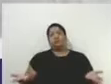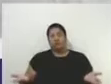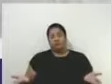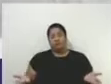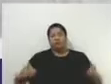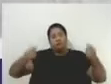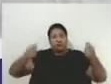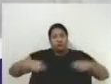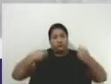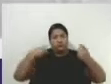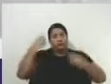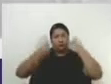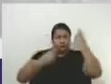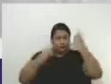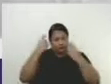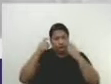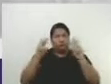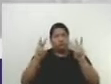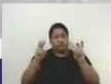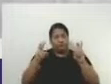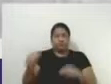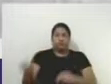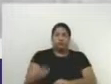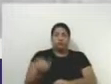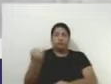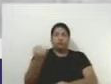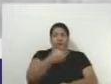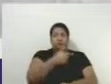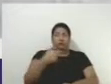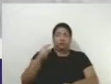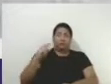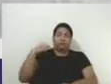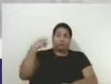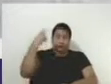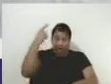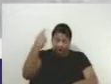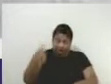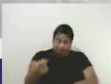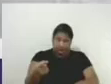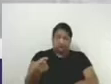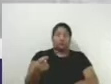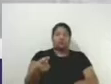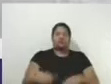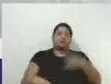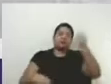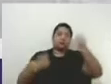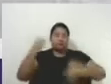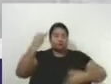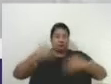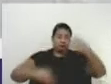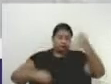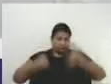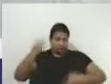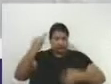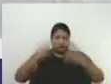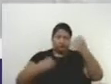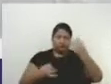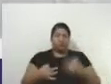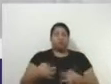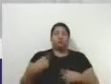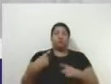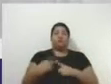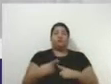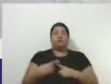vem eu quero fazer uma matéria para que nós tenhamos um amplo e completo programa de